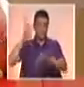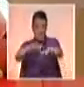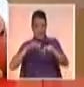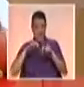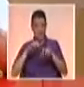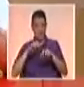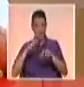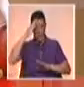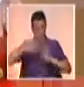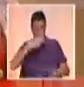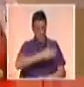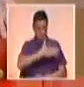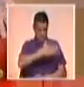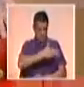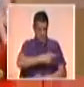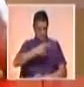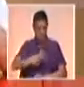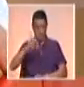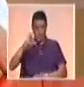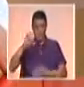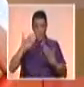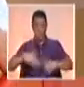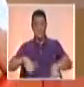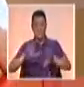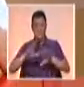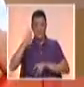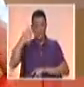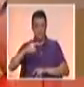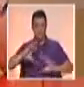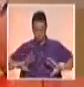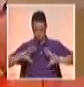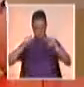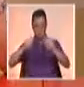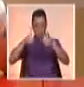isto aconteceu em 98, não foi assim há tantos anos quanto isso. Portanto, tivemos uma evolução